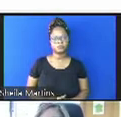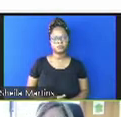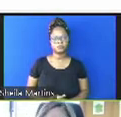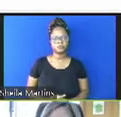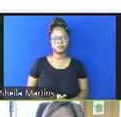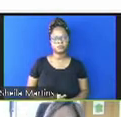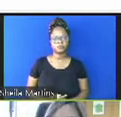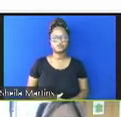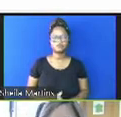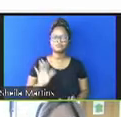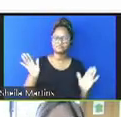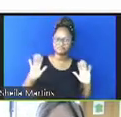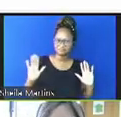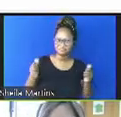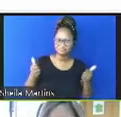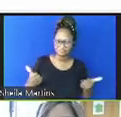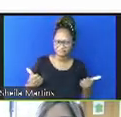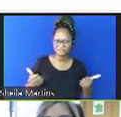Olá.